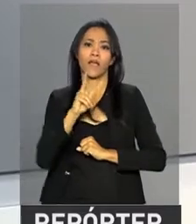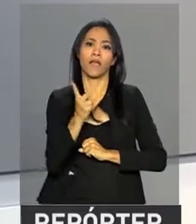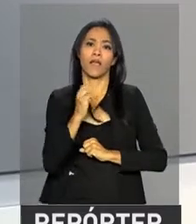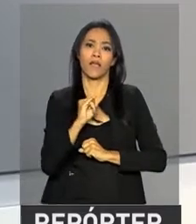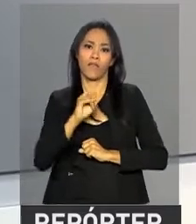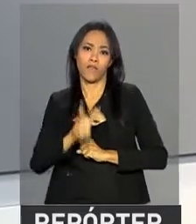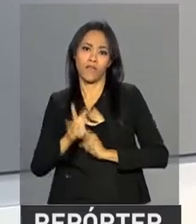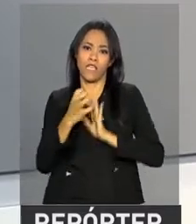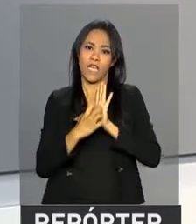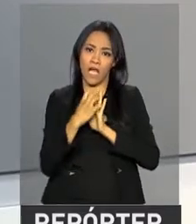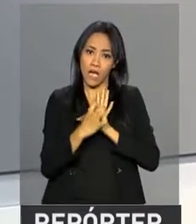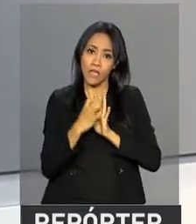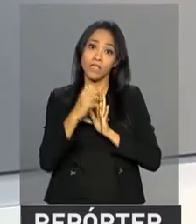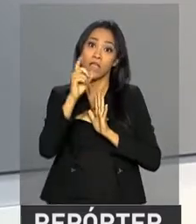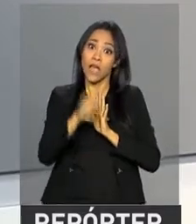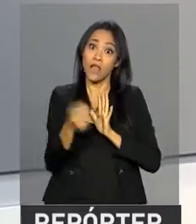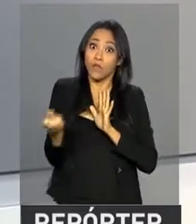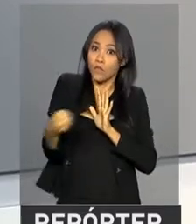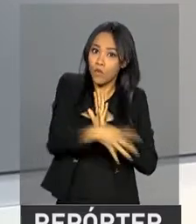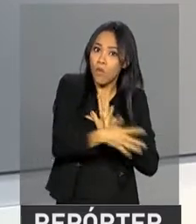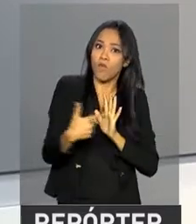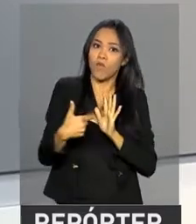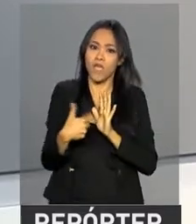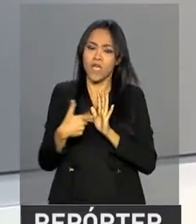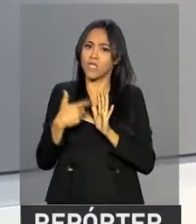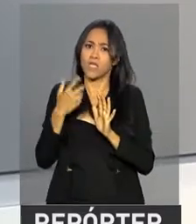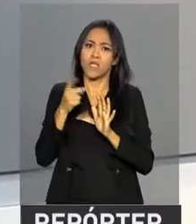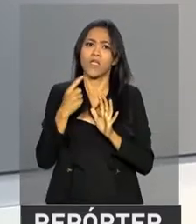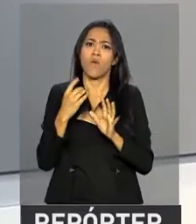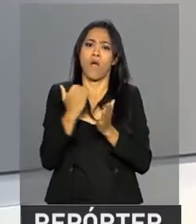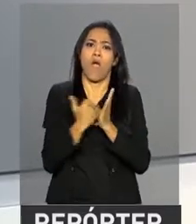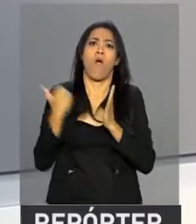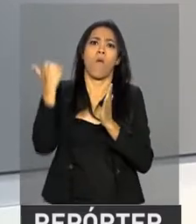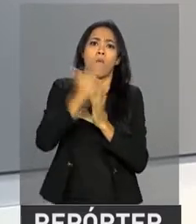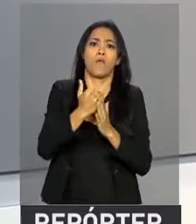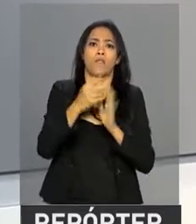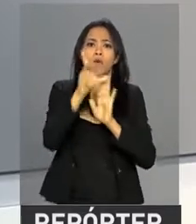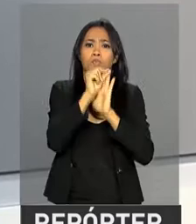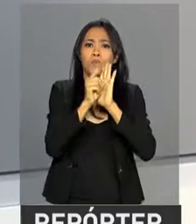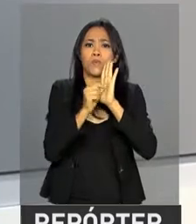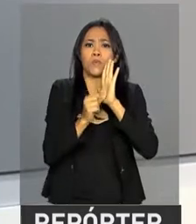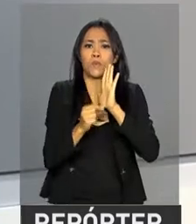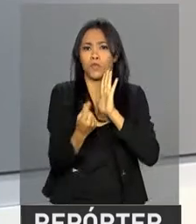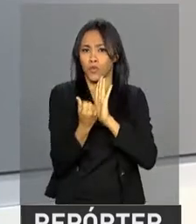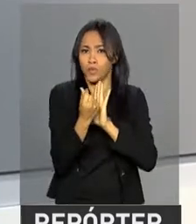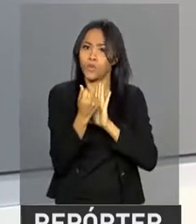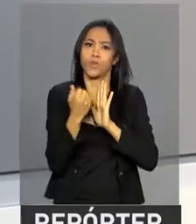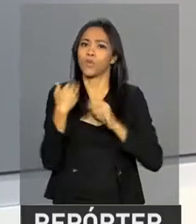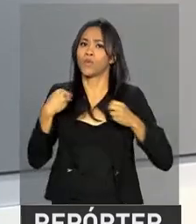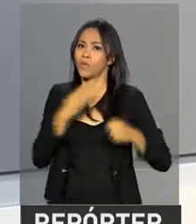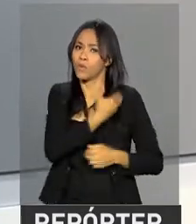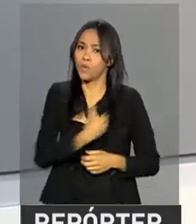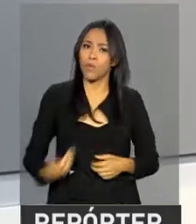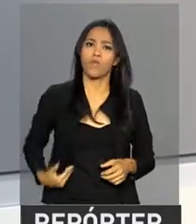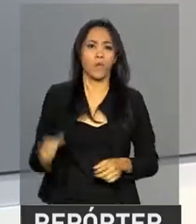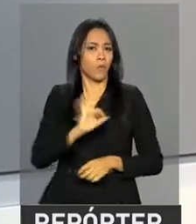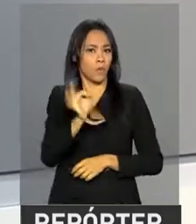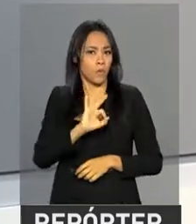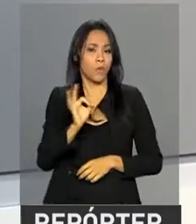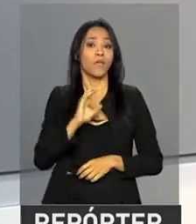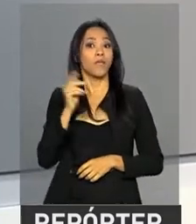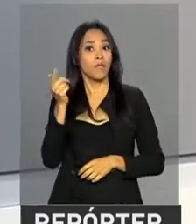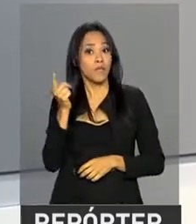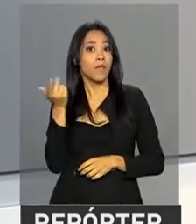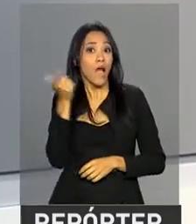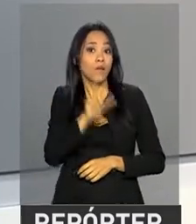Mais moderno e eficaz, o novo remédio não altera o orçamento atual do Ministério da Saúde e oferece mais praticidade para